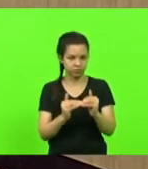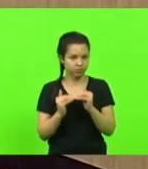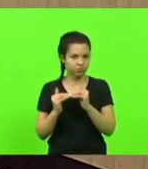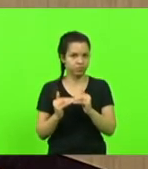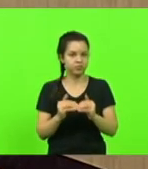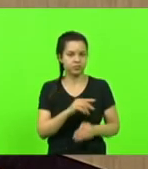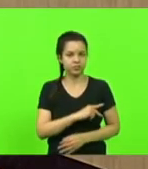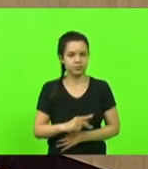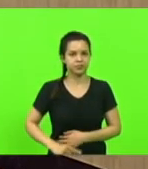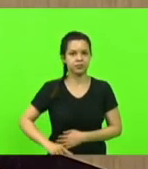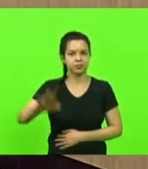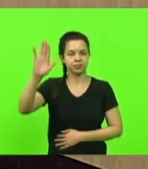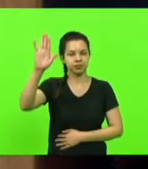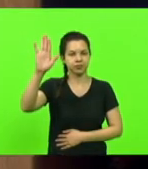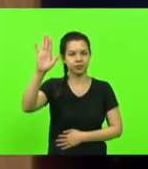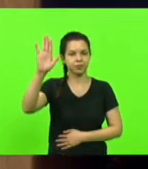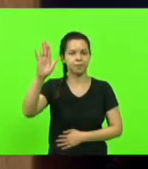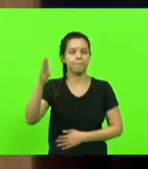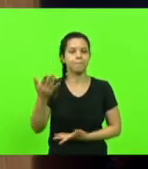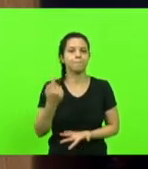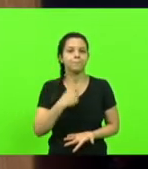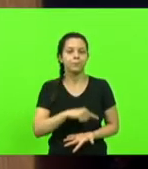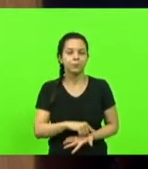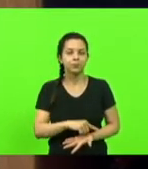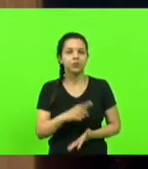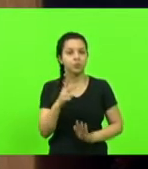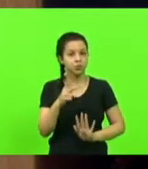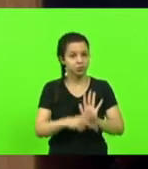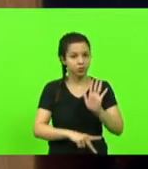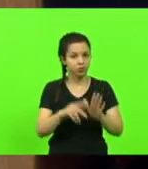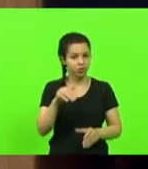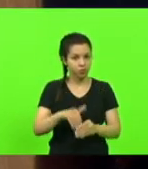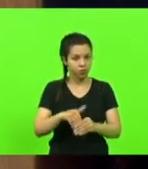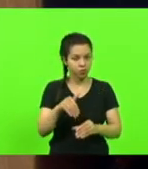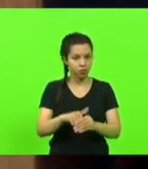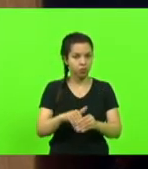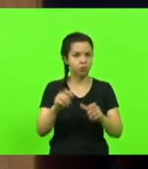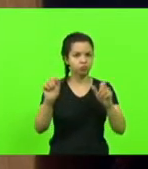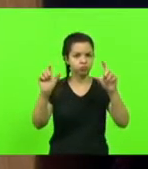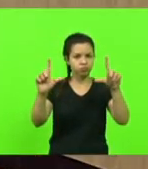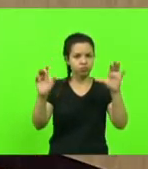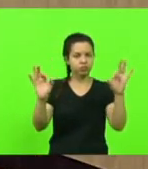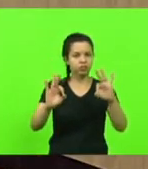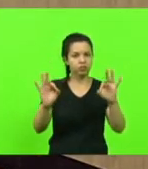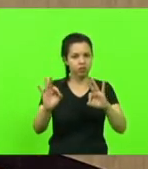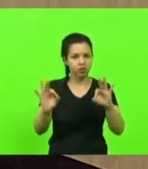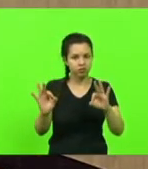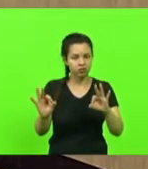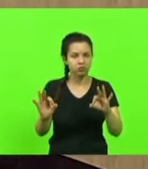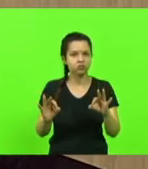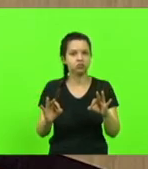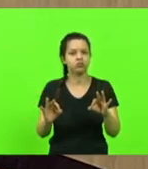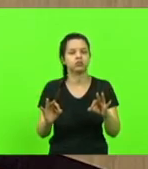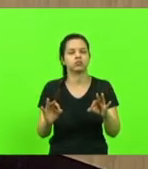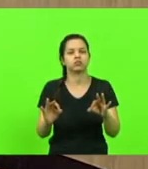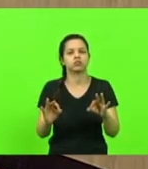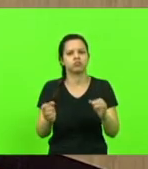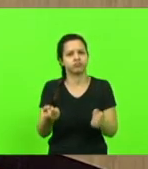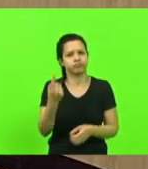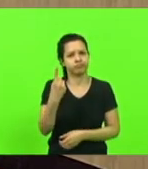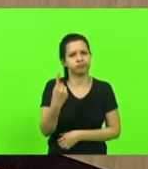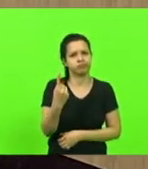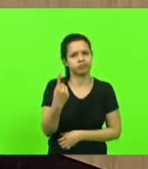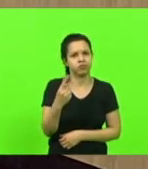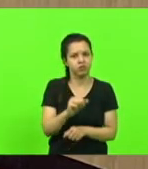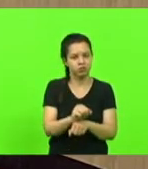pela ordem. Sim, deputado. É o segundo projeto que a gente vota sem estar no painel. Pois é, também estranho isso. Pois é, então se